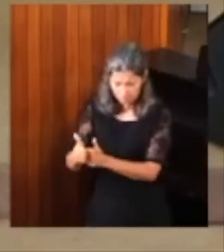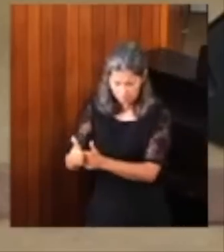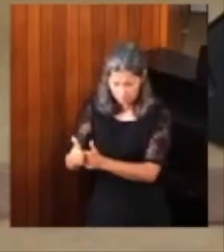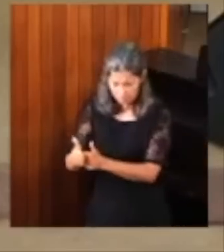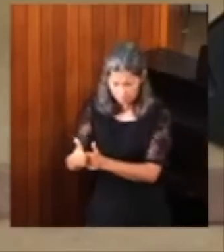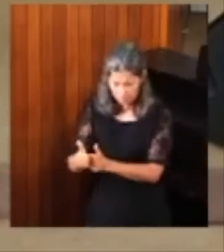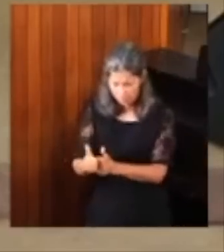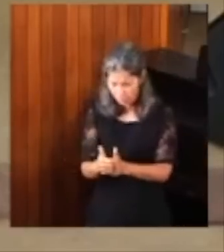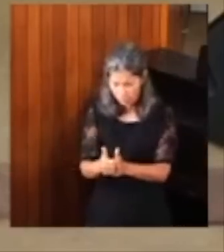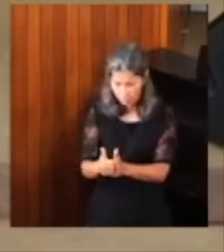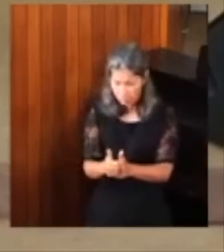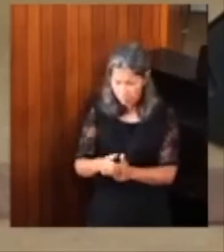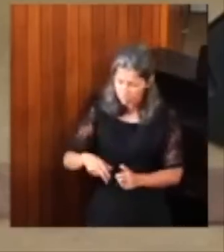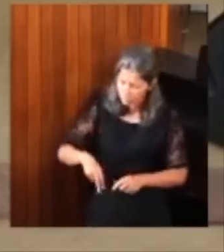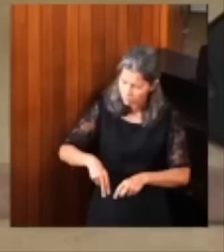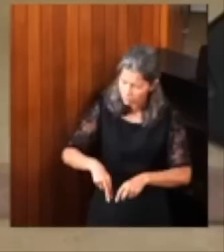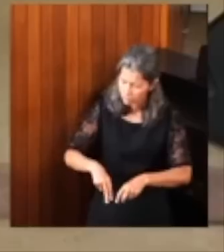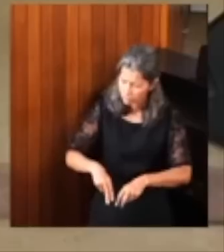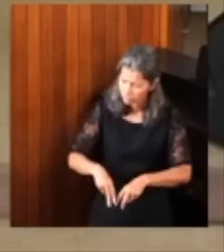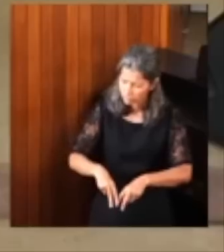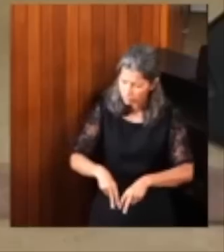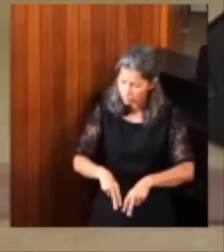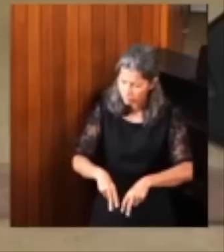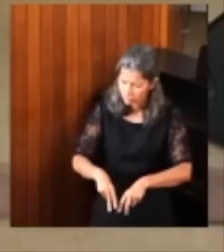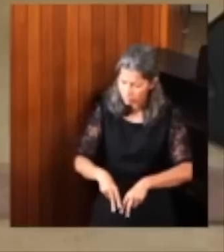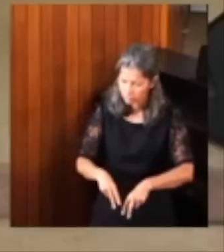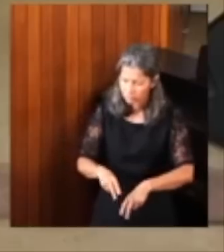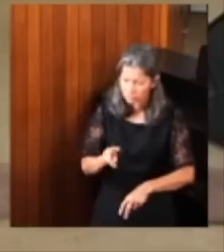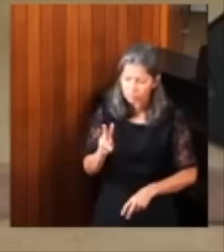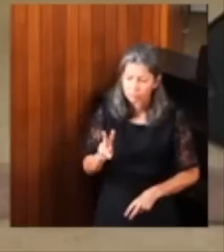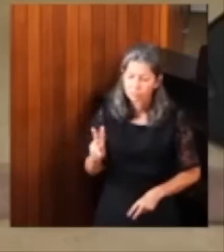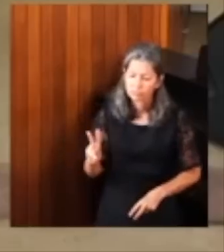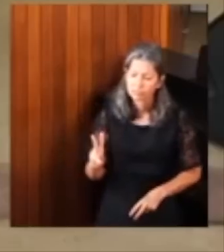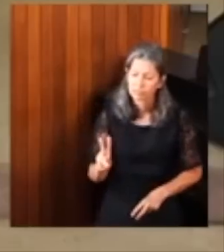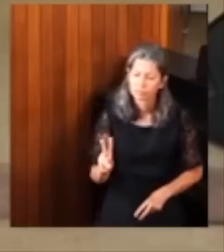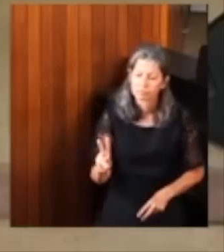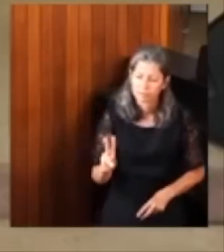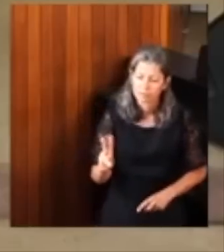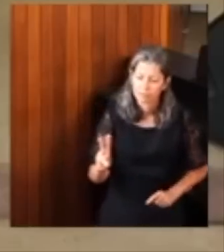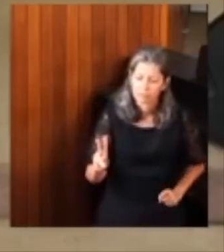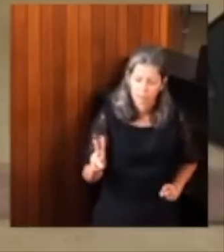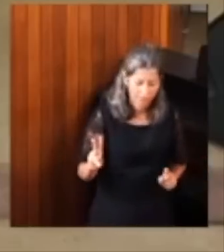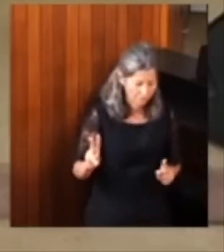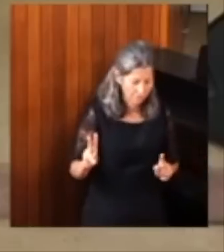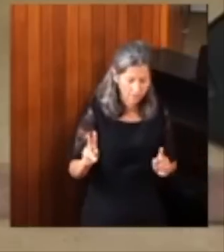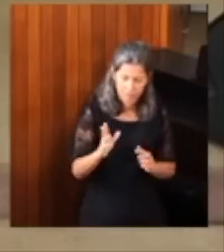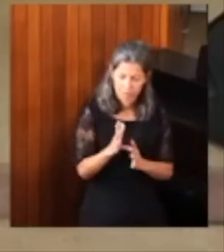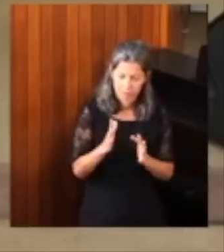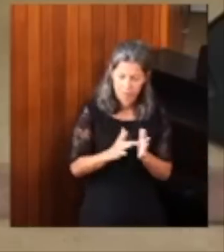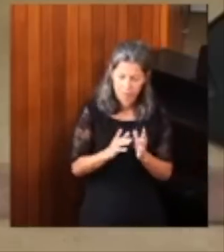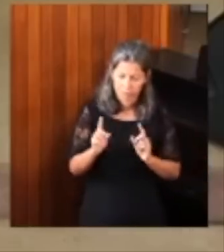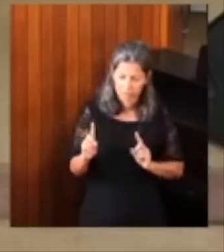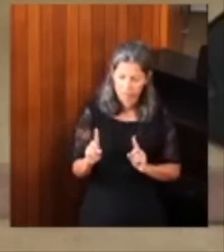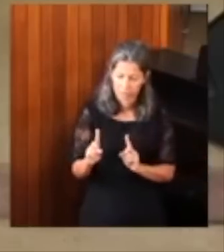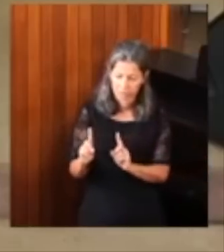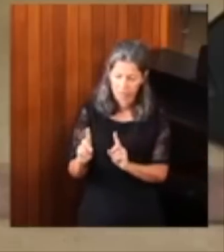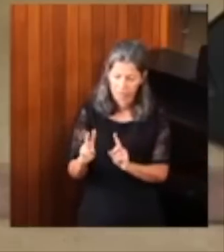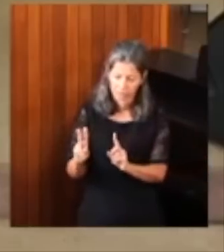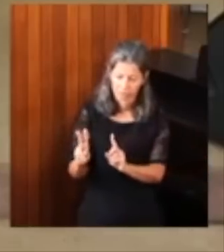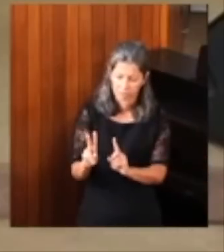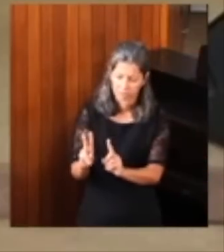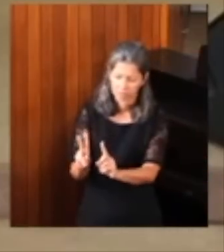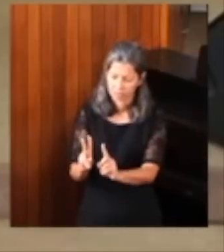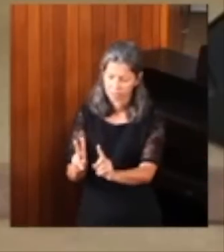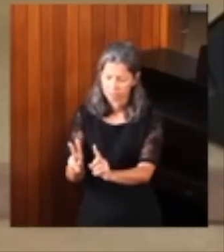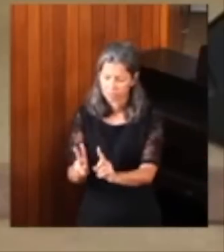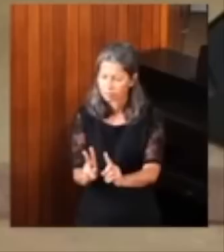dizem, tu és estrangeiro aqui, que não sabes o que está acontecendo? Jesus, o Messias, tão aguardado,